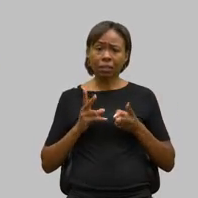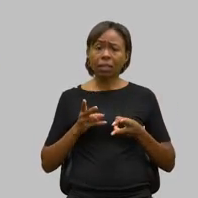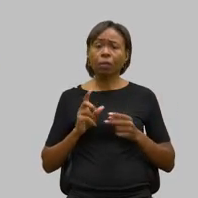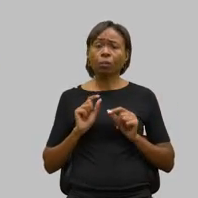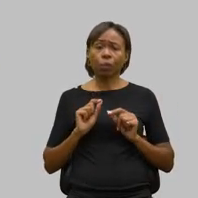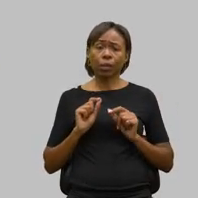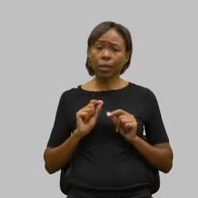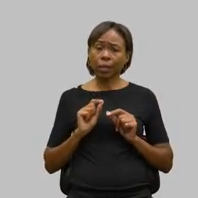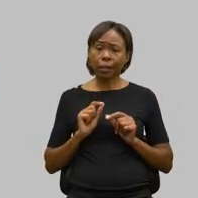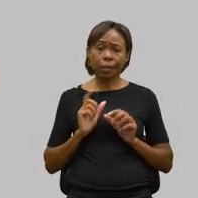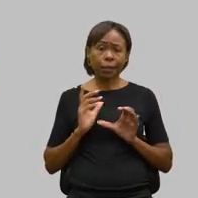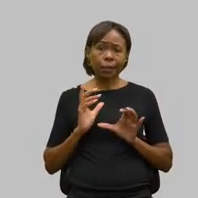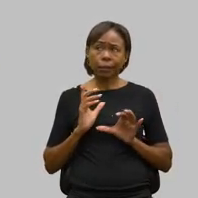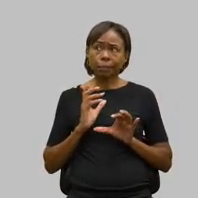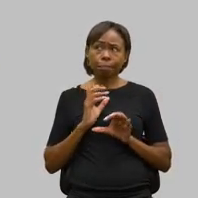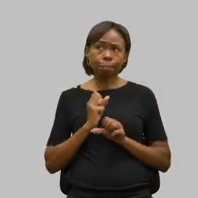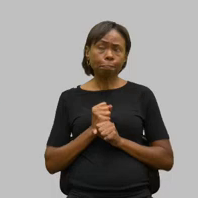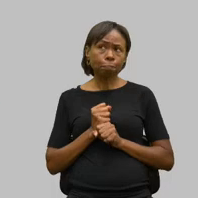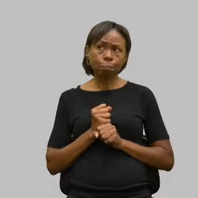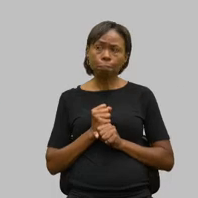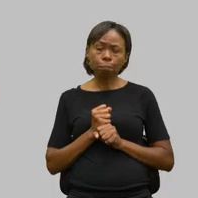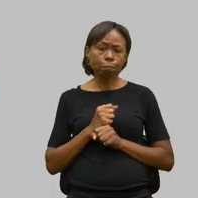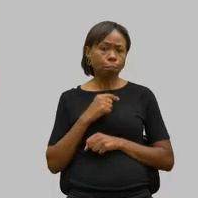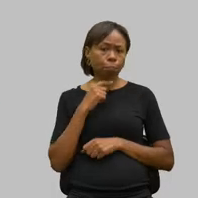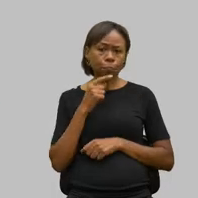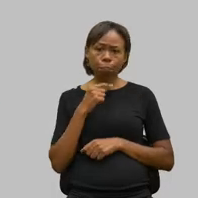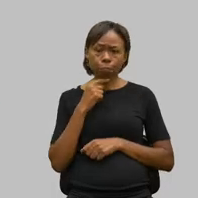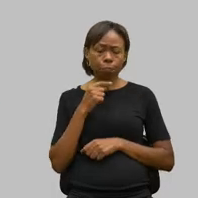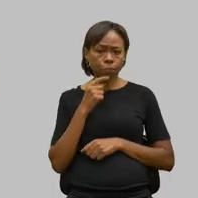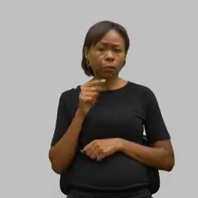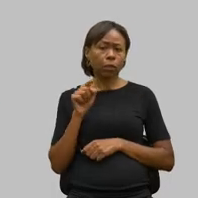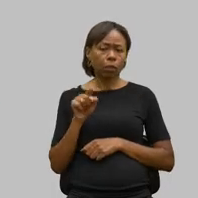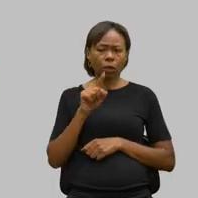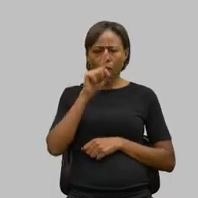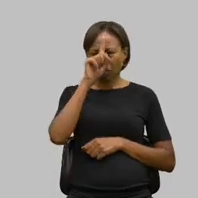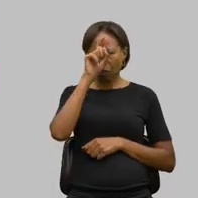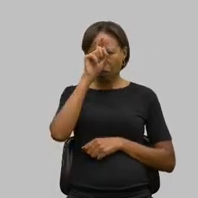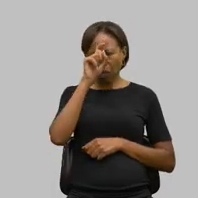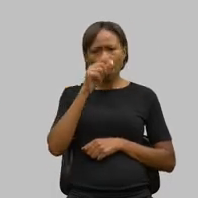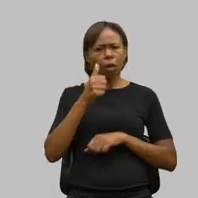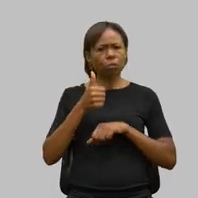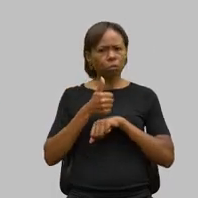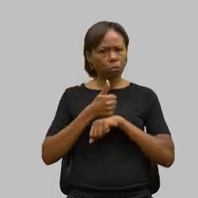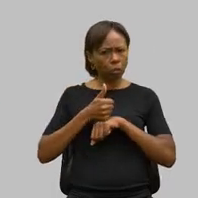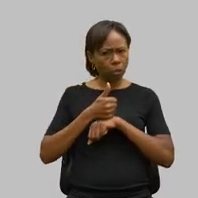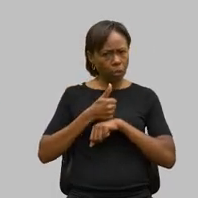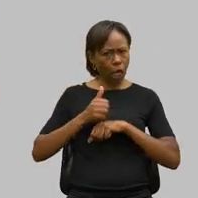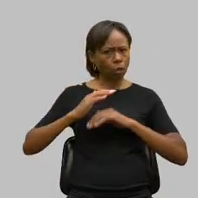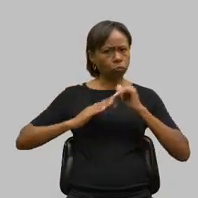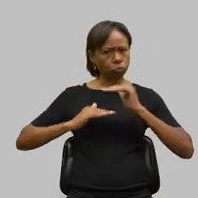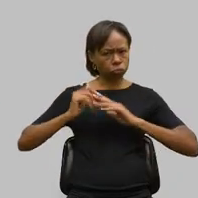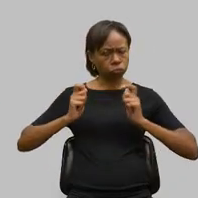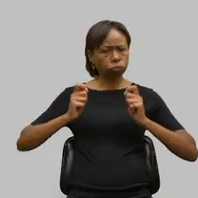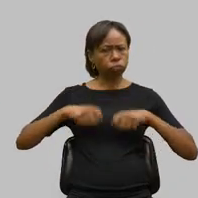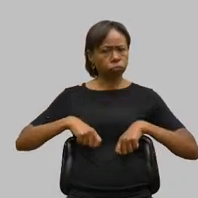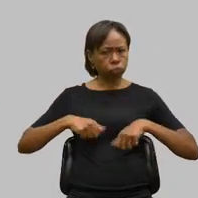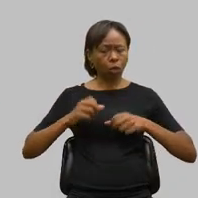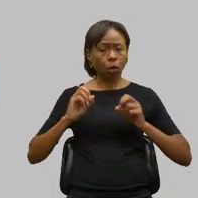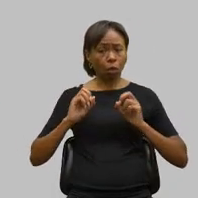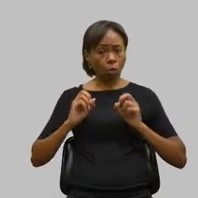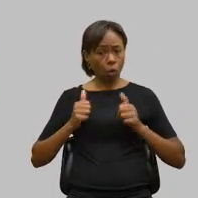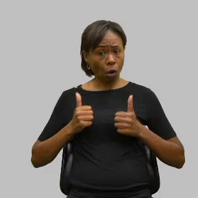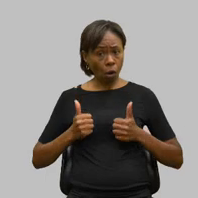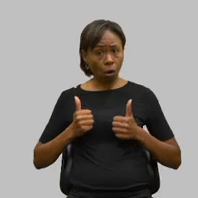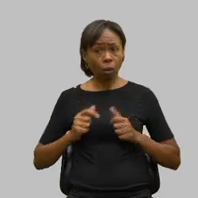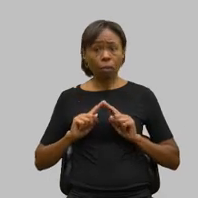não fecha. Hospital administrado por pessoas competentes, honestas e, no